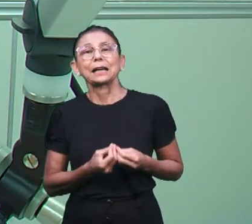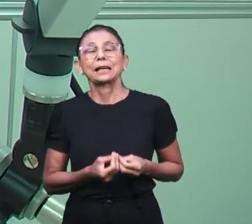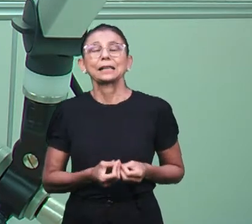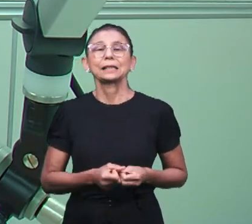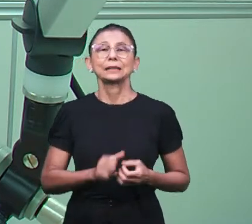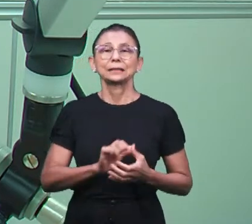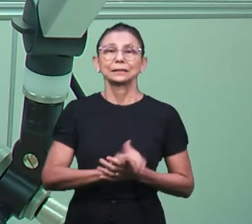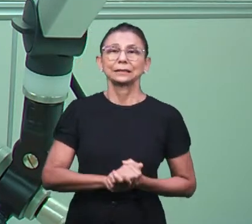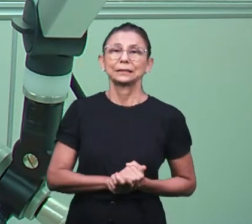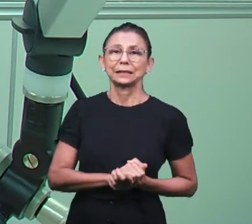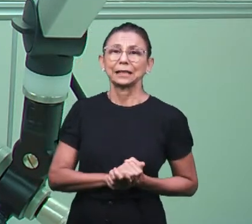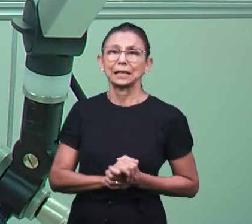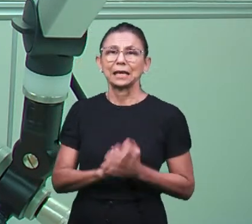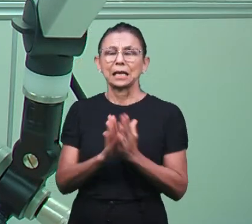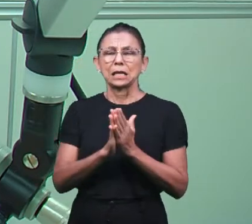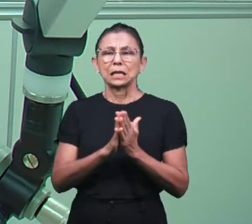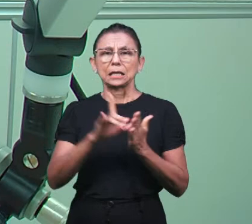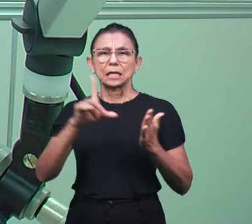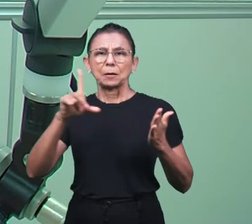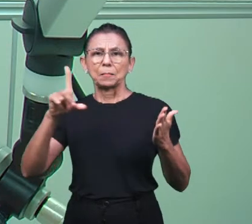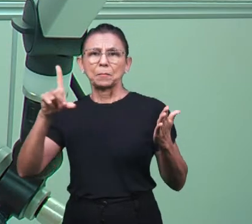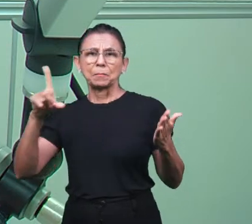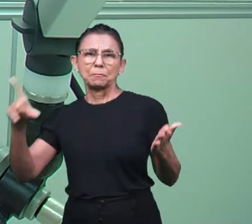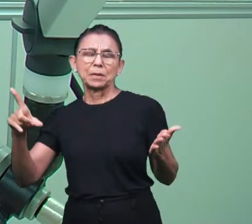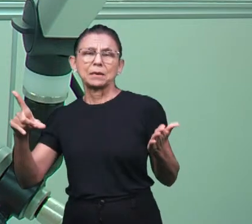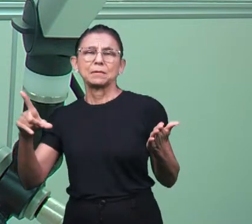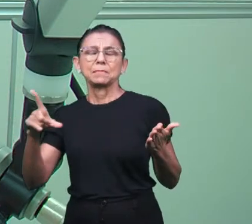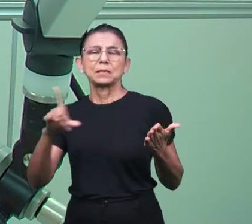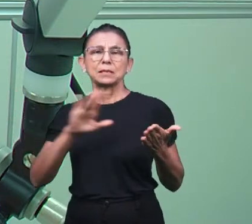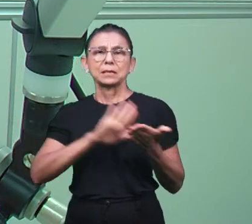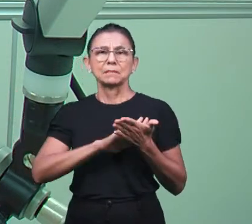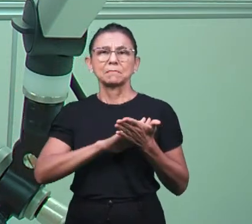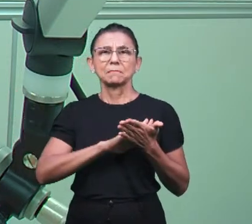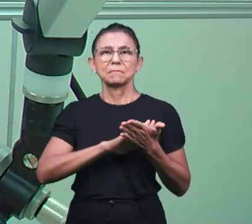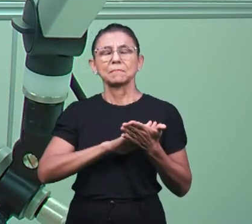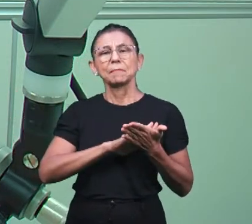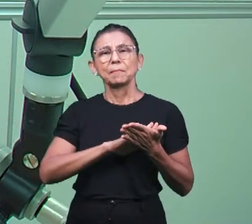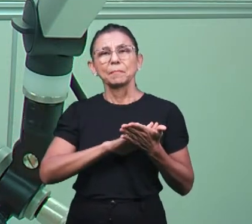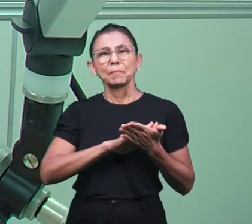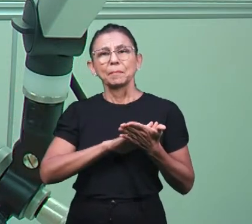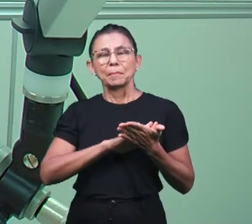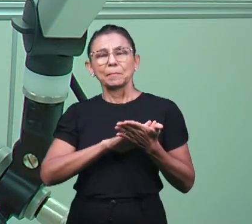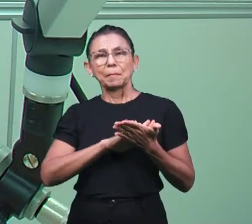interpretar a palavra, mas a revelação ela é definitiva,